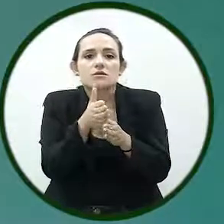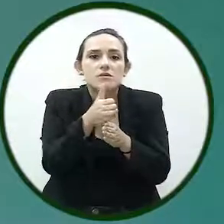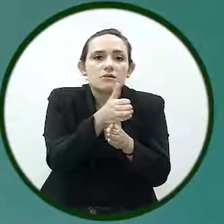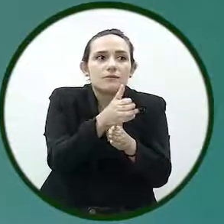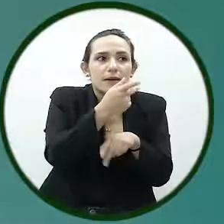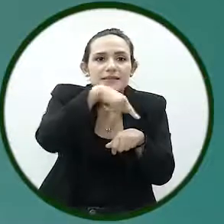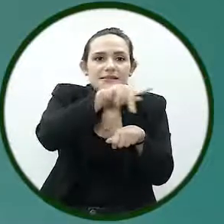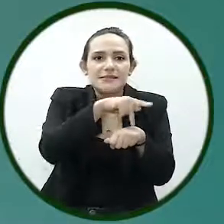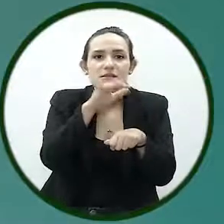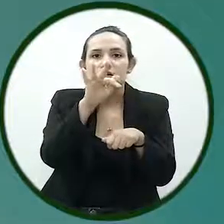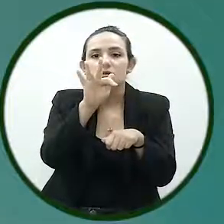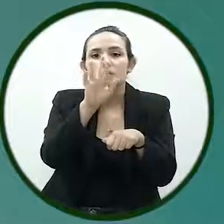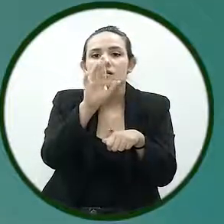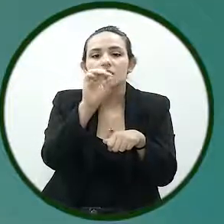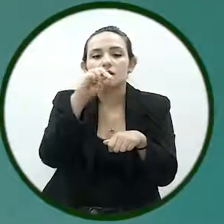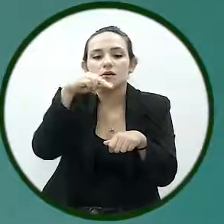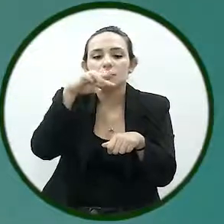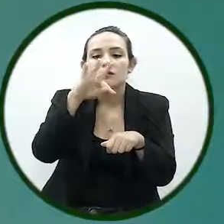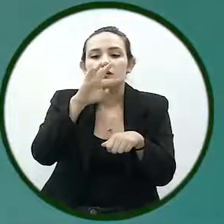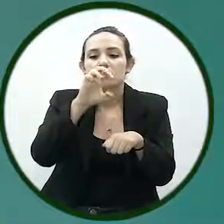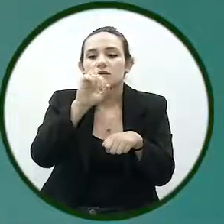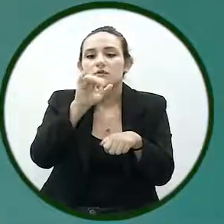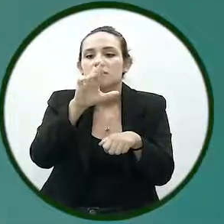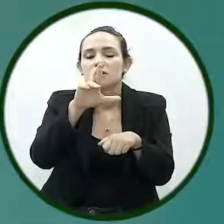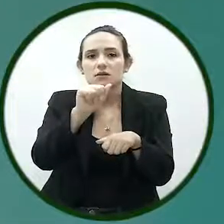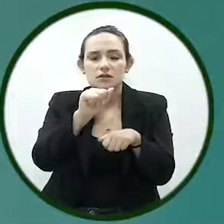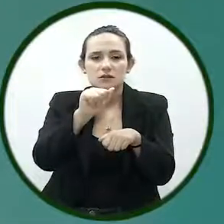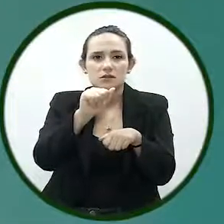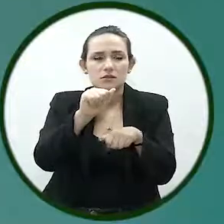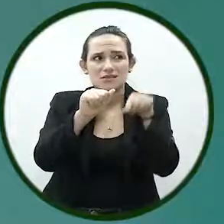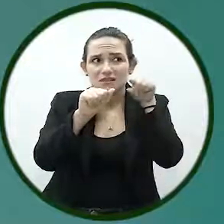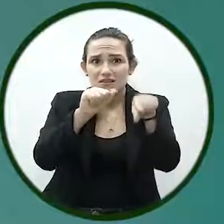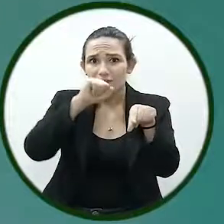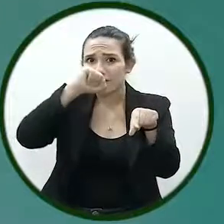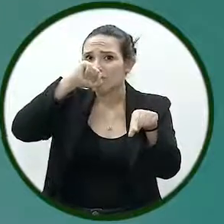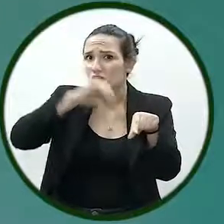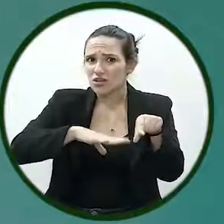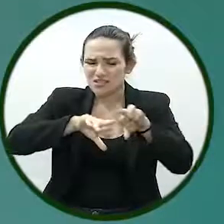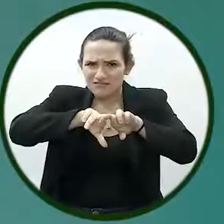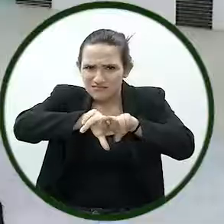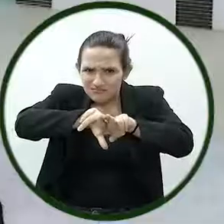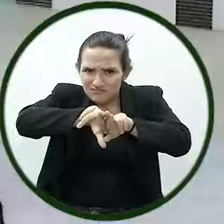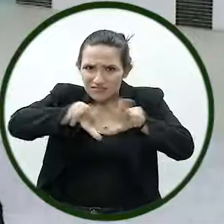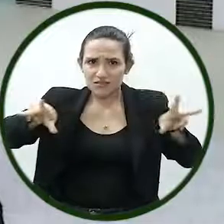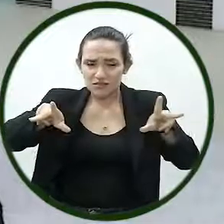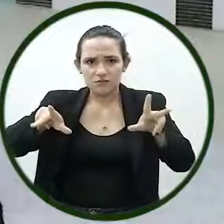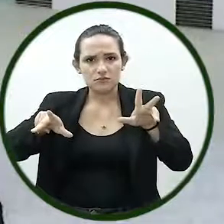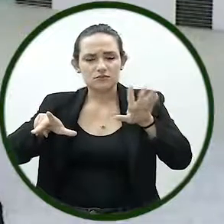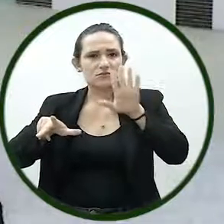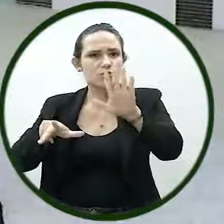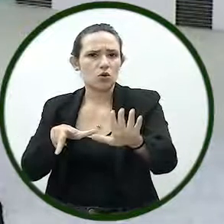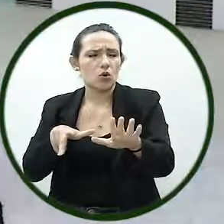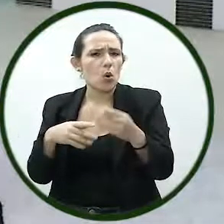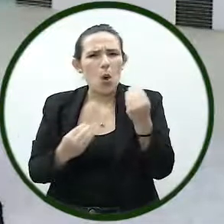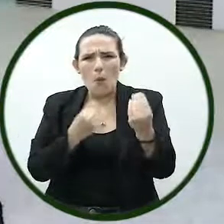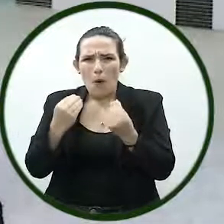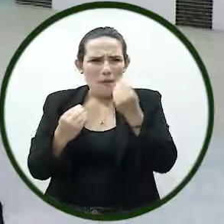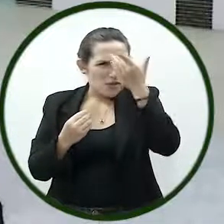o significado da violência não era o mesmo. Até na conversa das pessoas, a